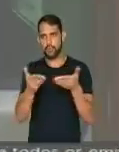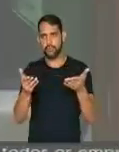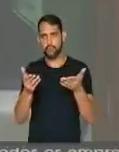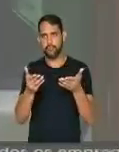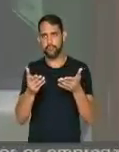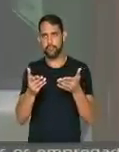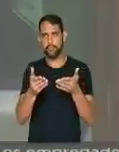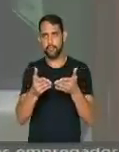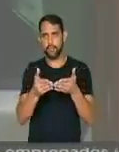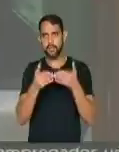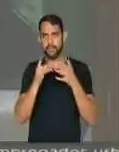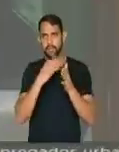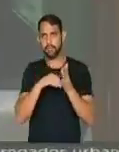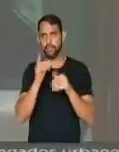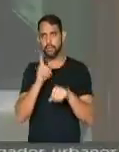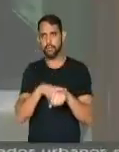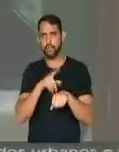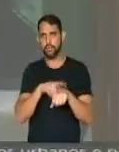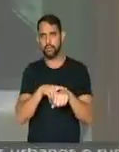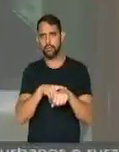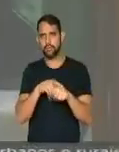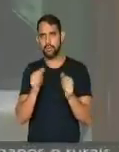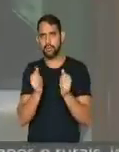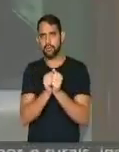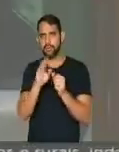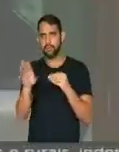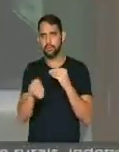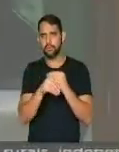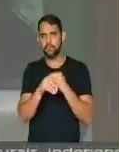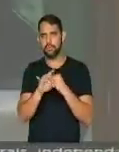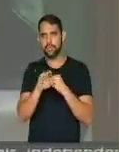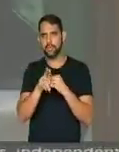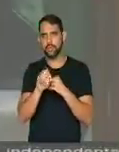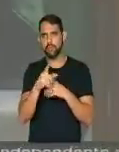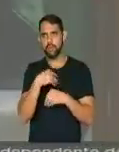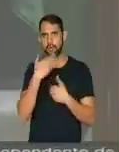esse registro e deixar o resto do meu tempo para juntar o tempo do Danilo Cabral. Muito obrigado.